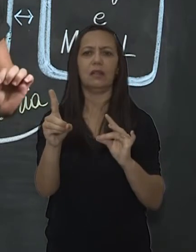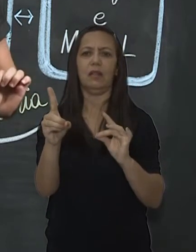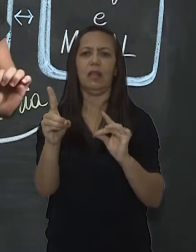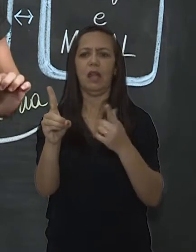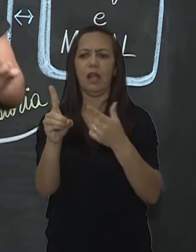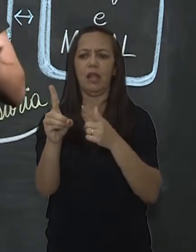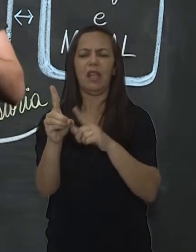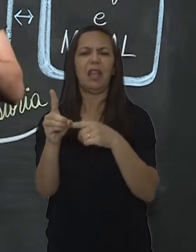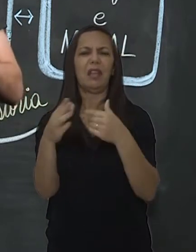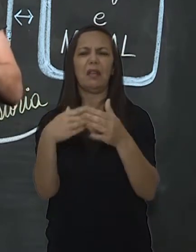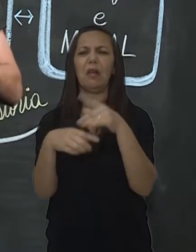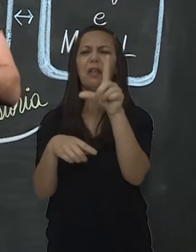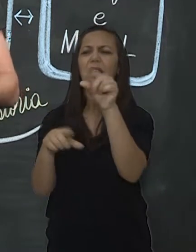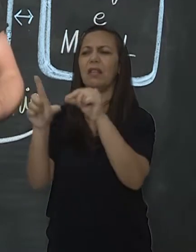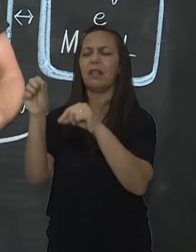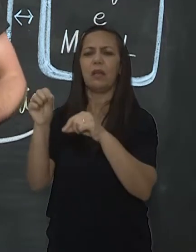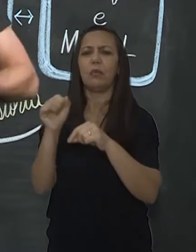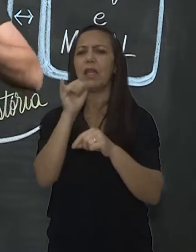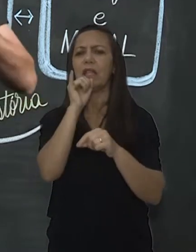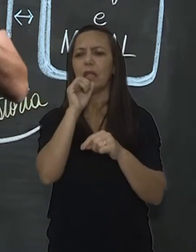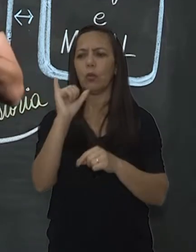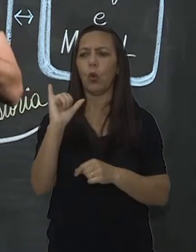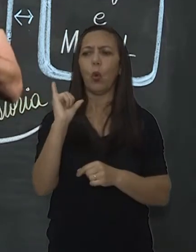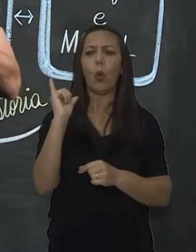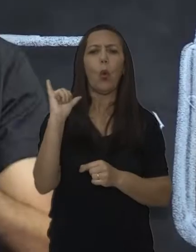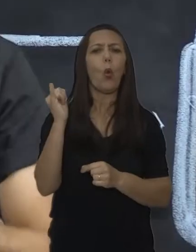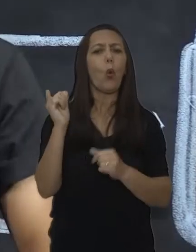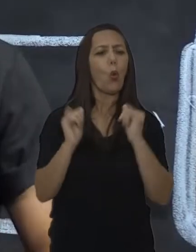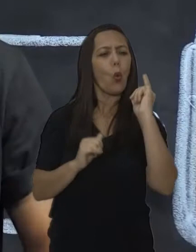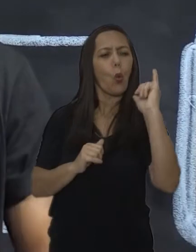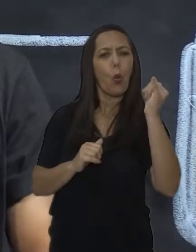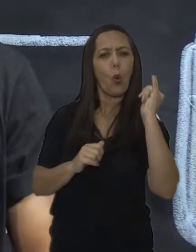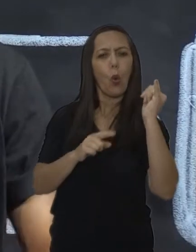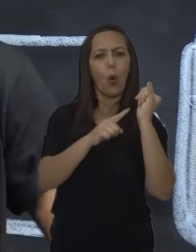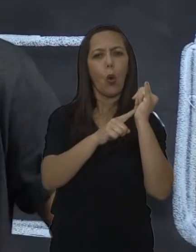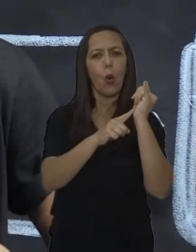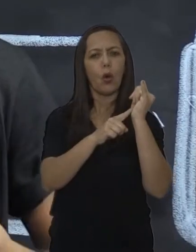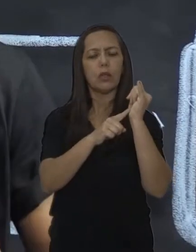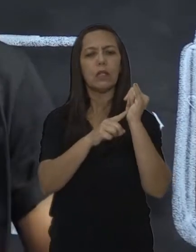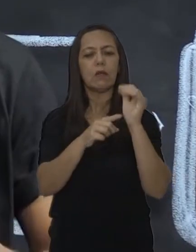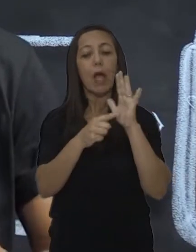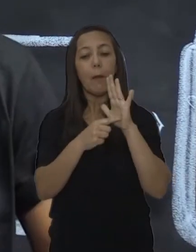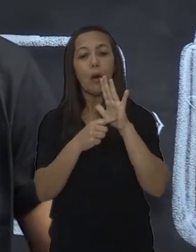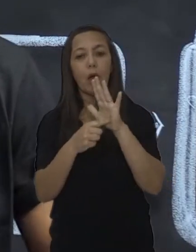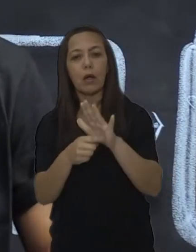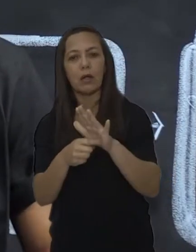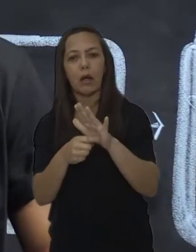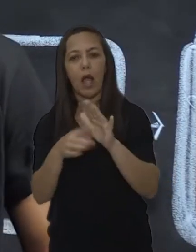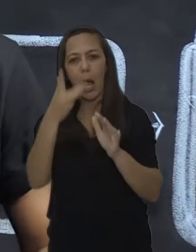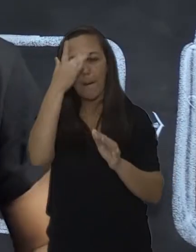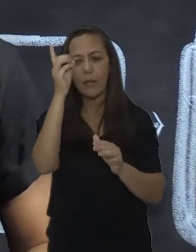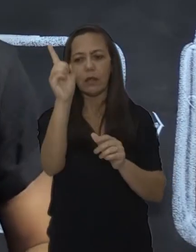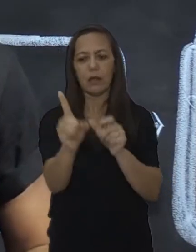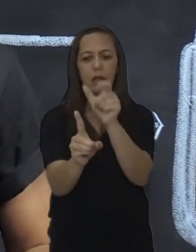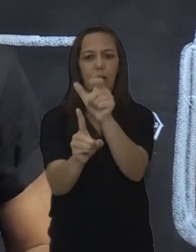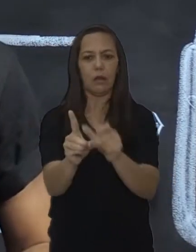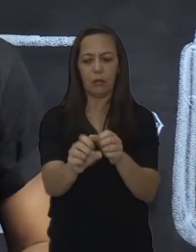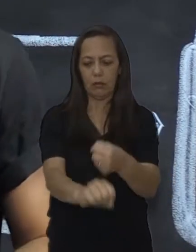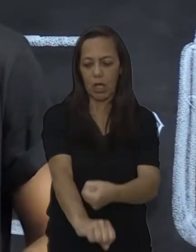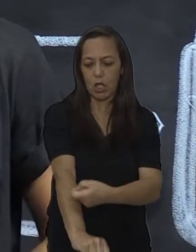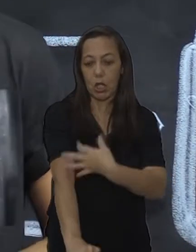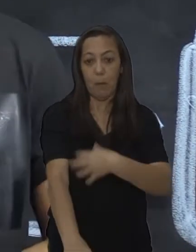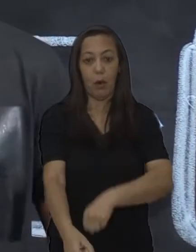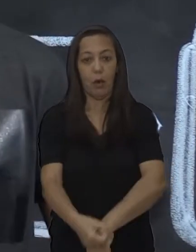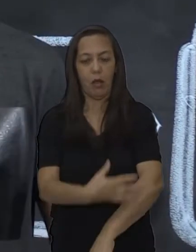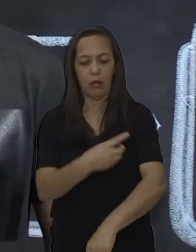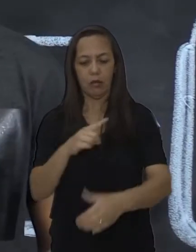escolha aleatória. Se o seu conto, por exemplo, for um conto que vai mergulhar no íntimo, no psicológico de um personagem, talvez seja mais